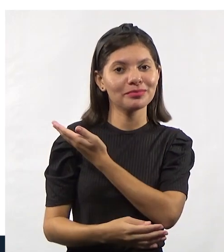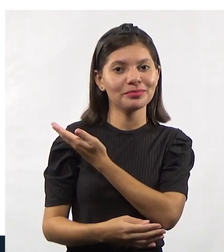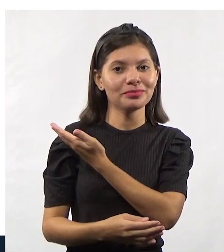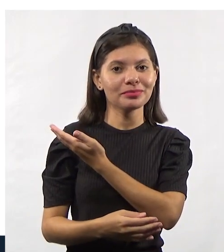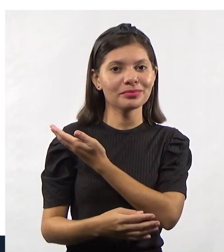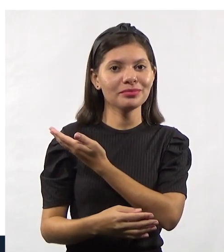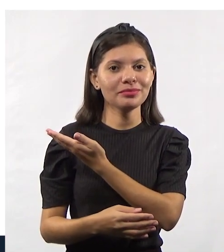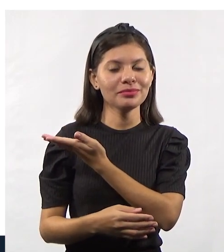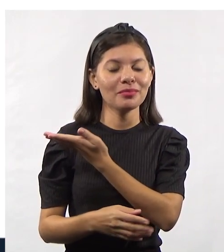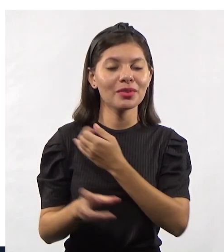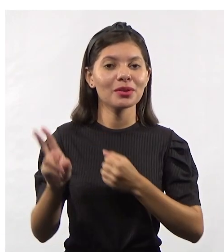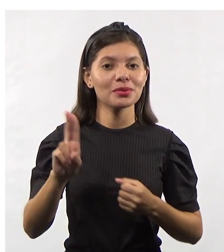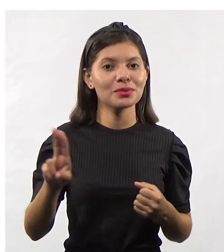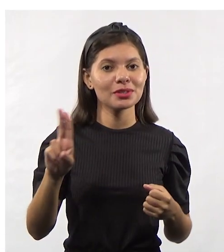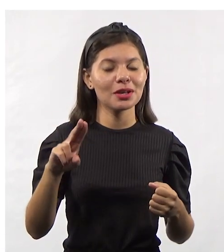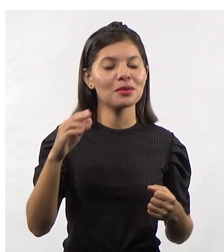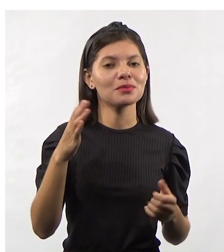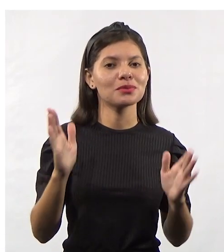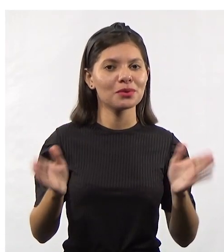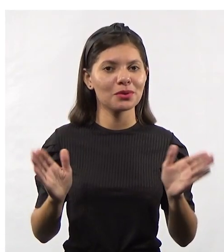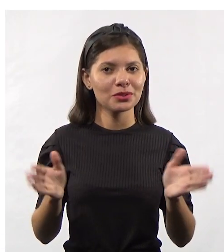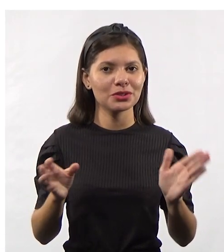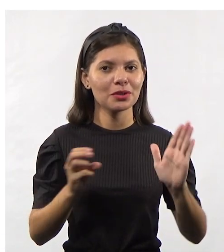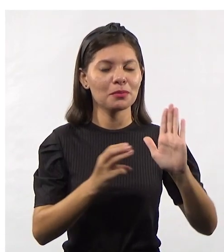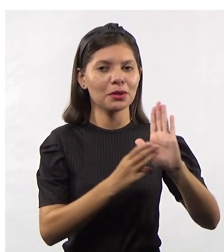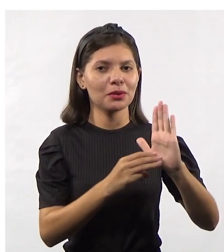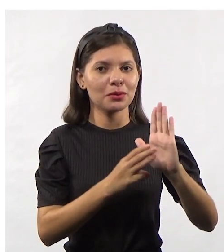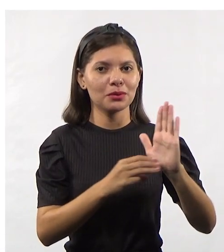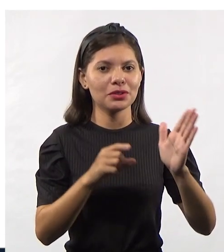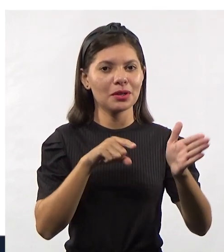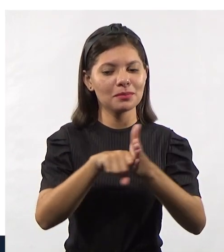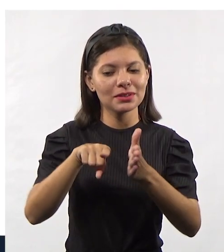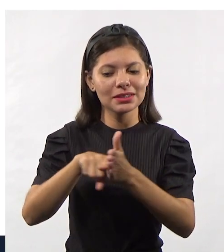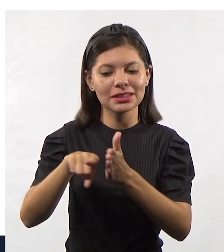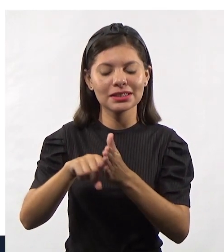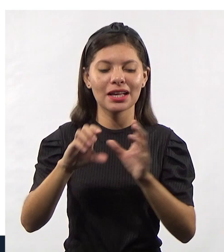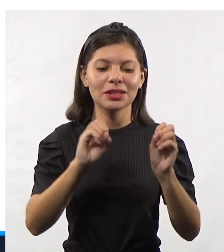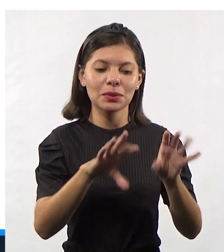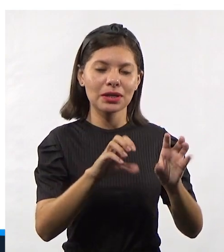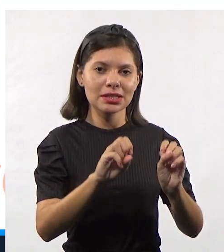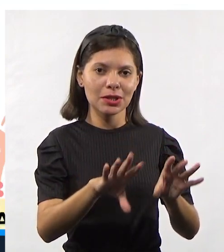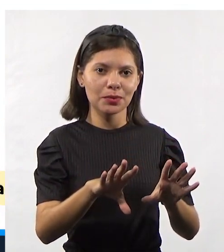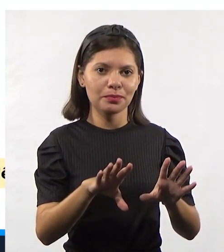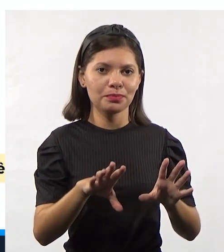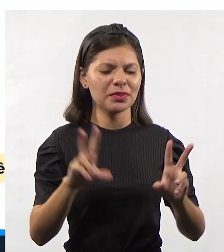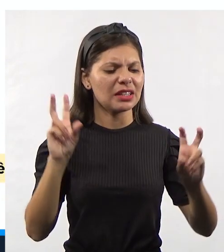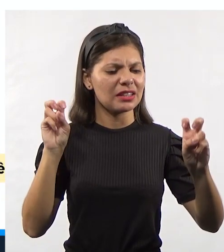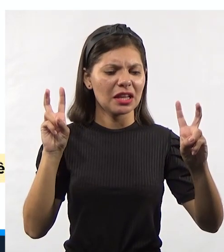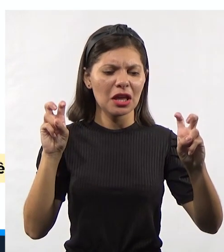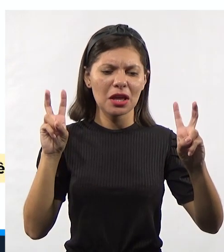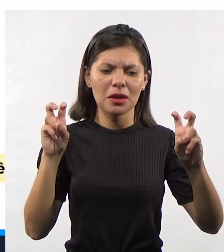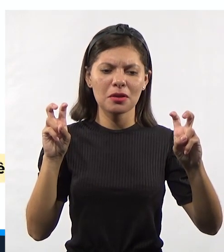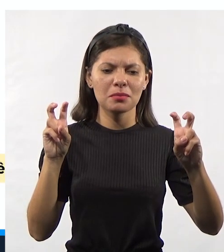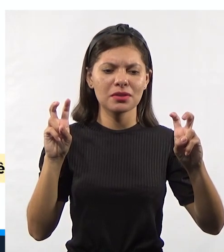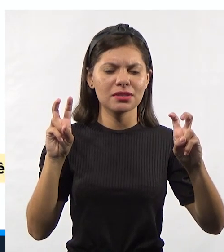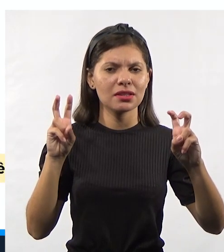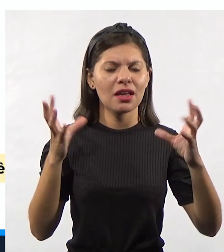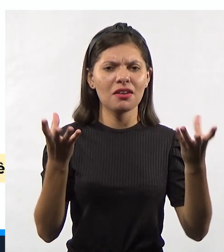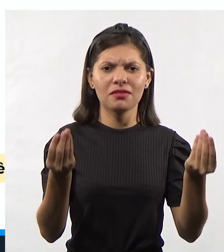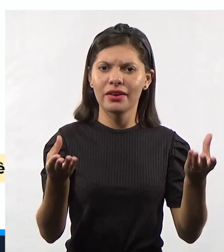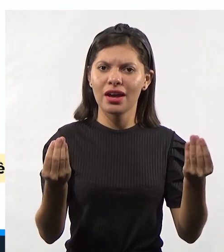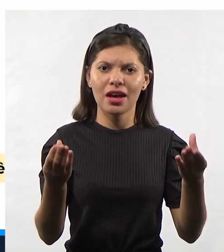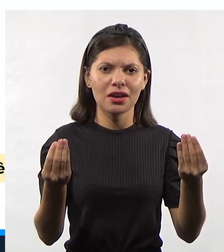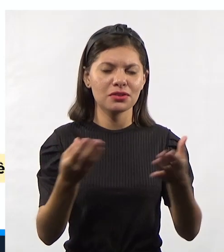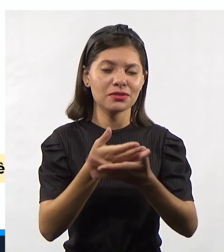mata que a gente utilizou aqui nesse Episódio metodologia da pesquisa em educação Lembrando que existem outros tipos lá e você